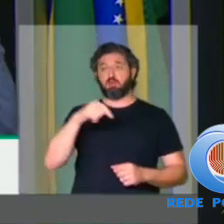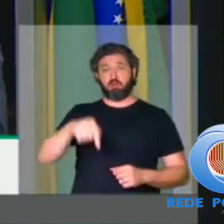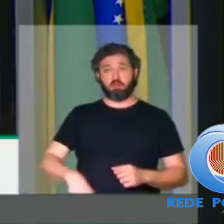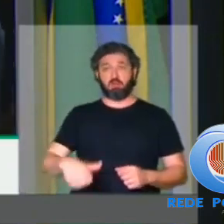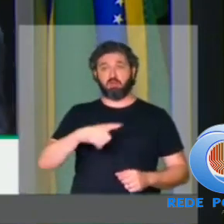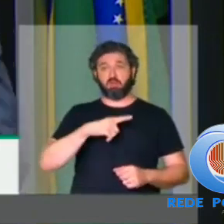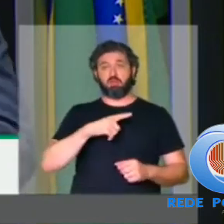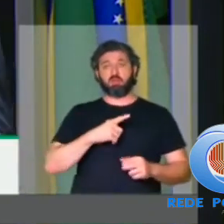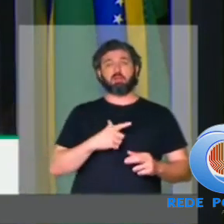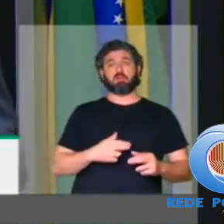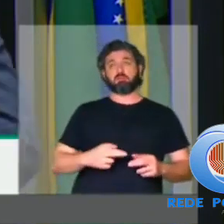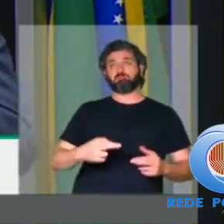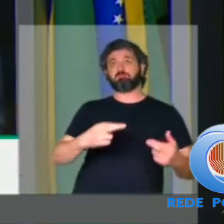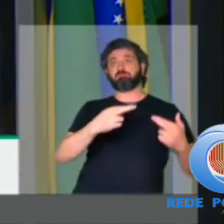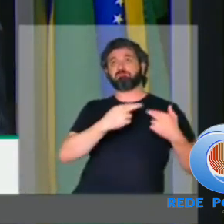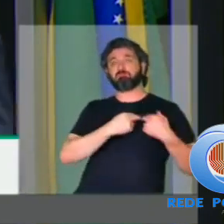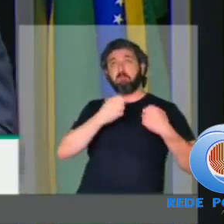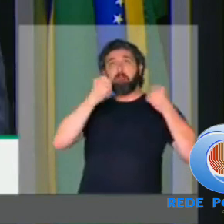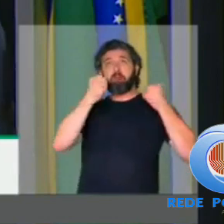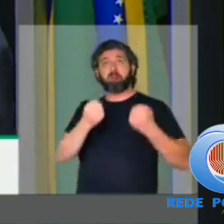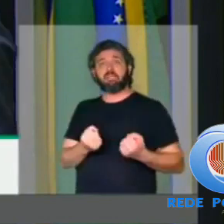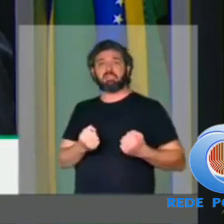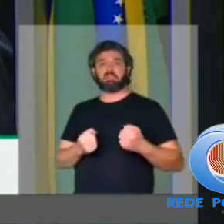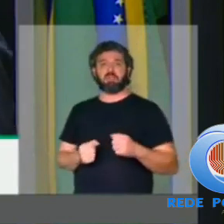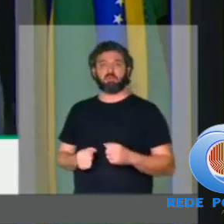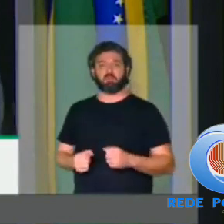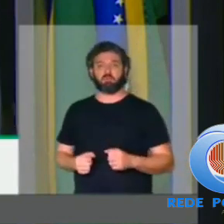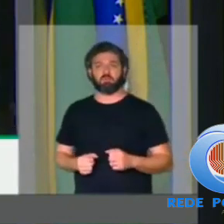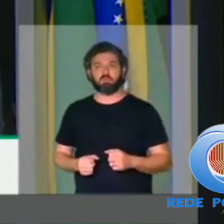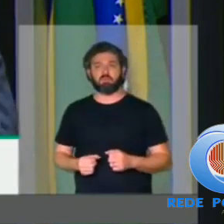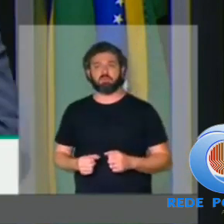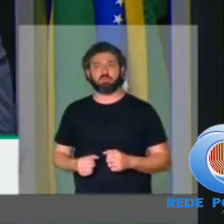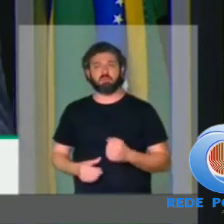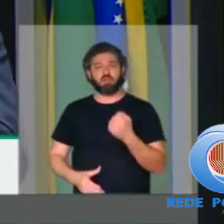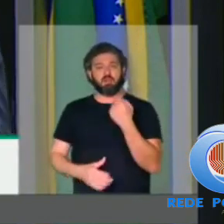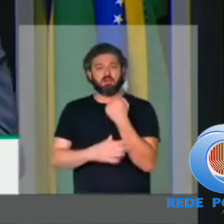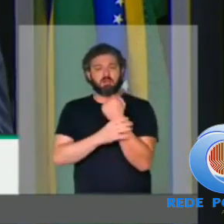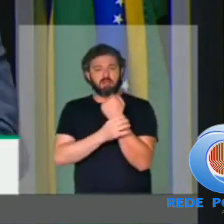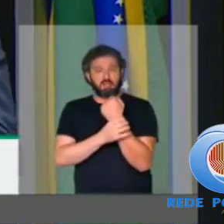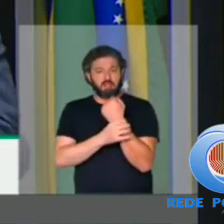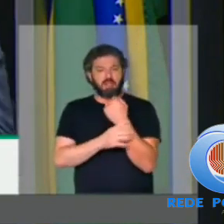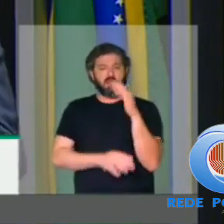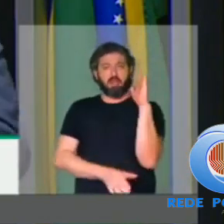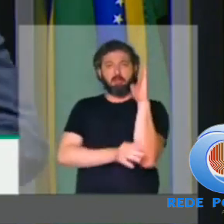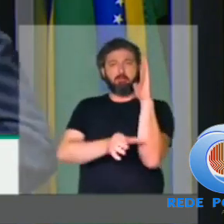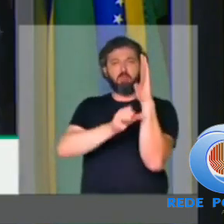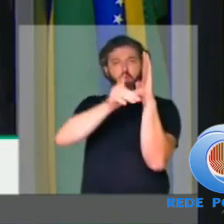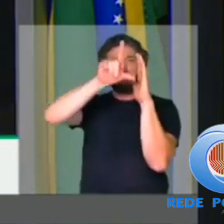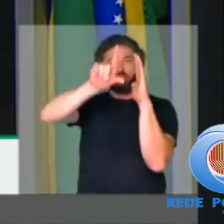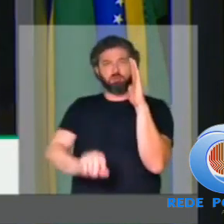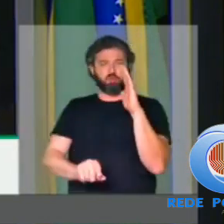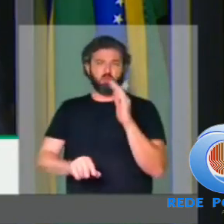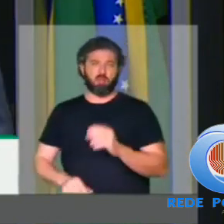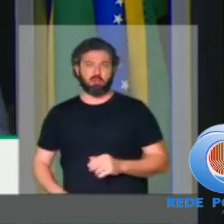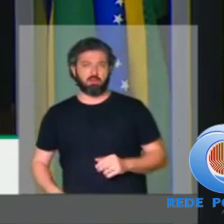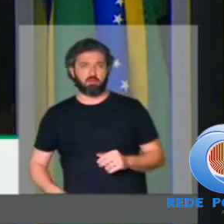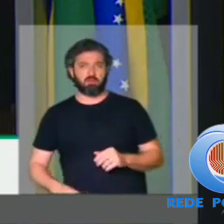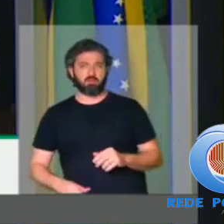aqui a enorme responsabilidade de garantir